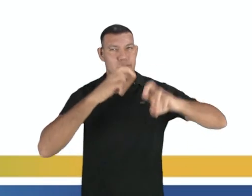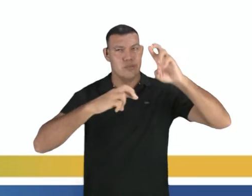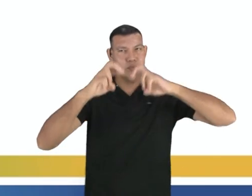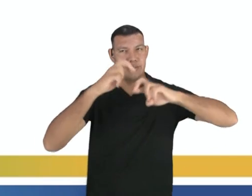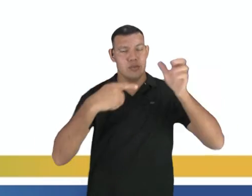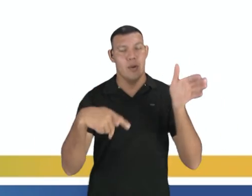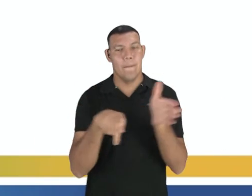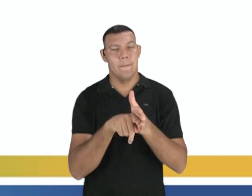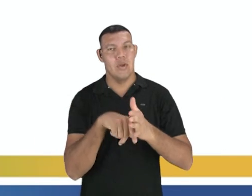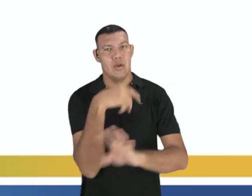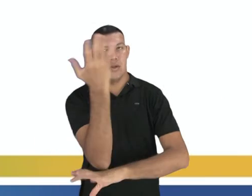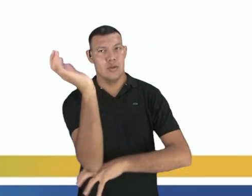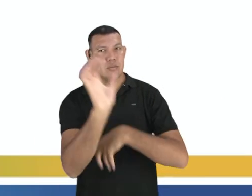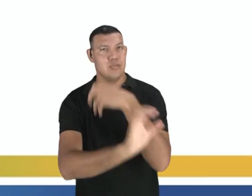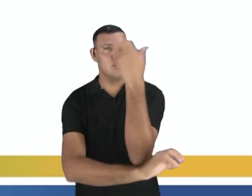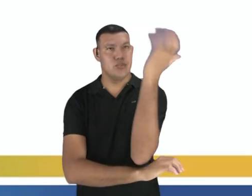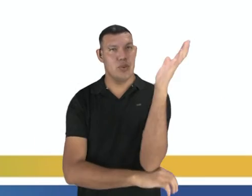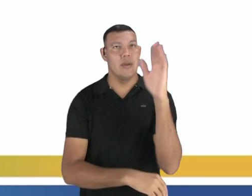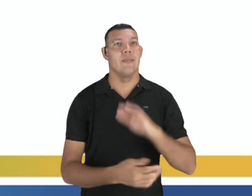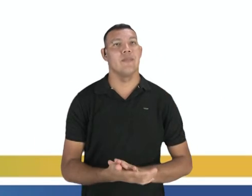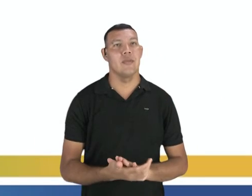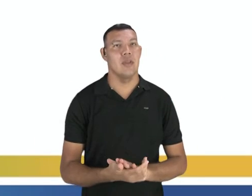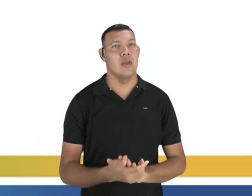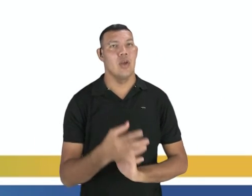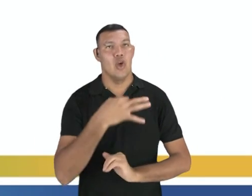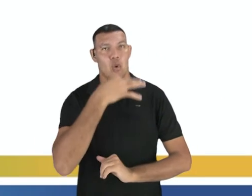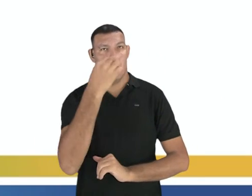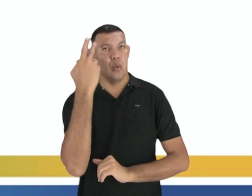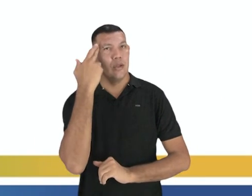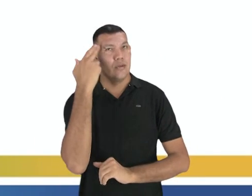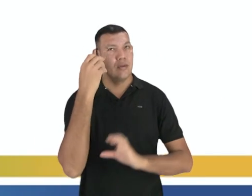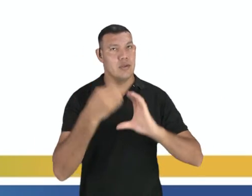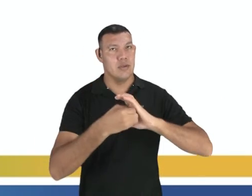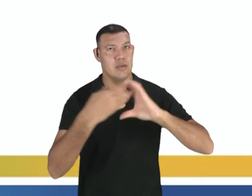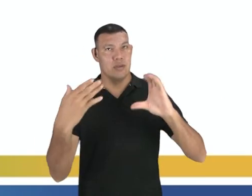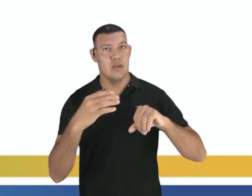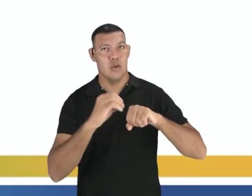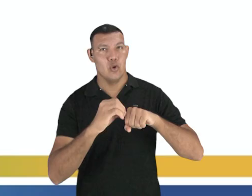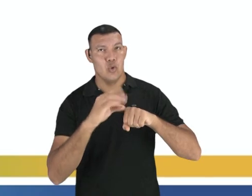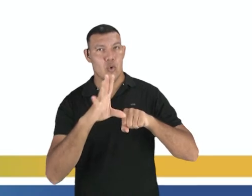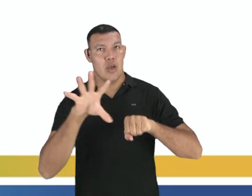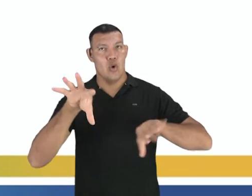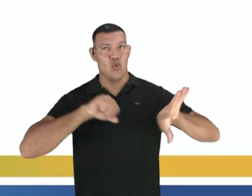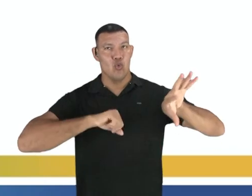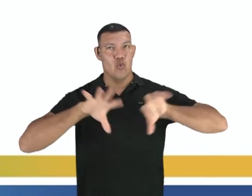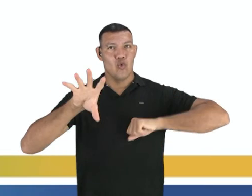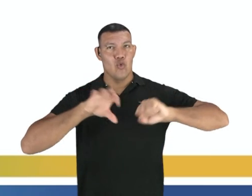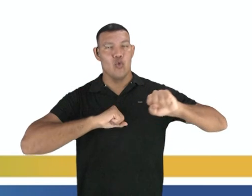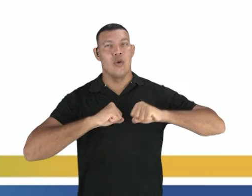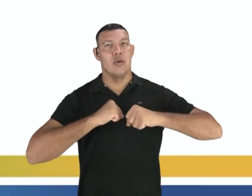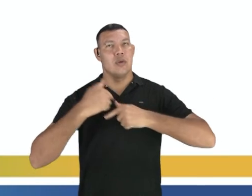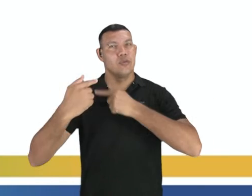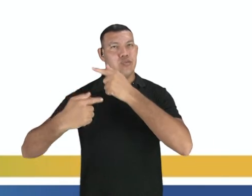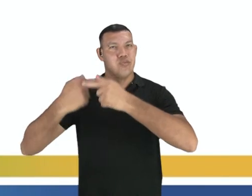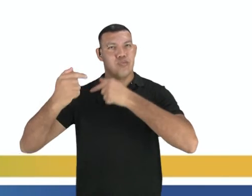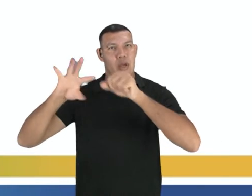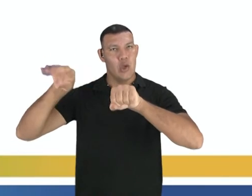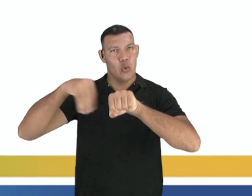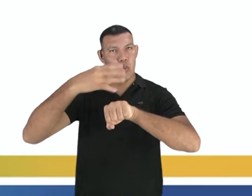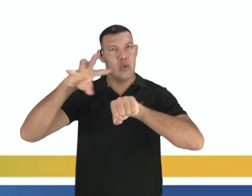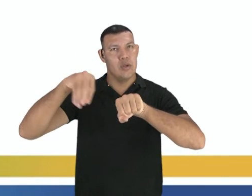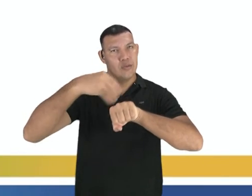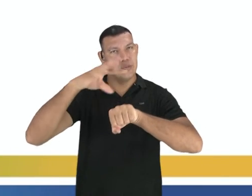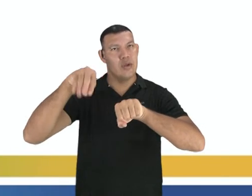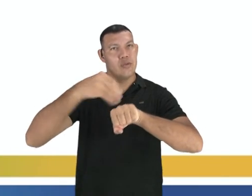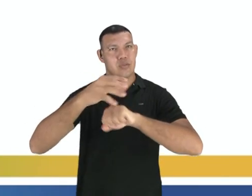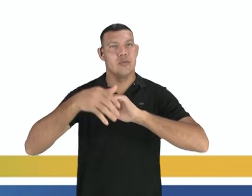do mundo. O senso comum se caracteriza por conhecimentos científicos acumulados ao longo da vida e passados de geração a